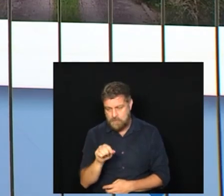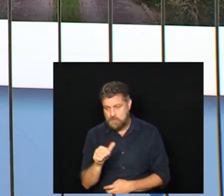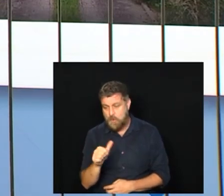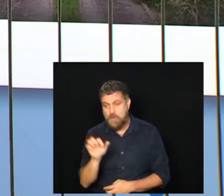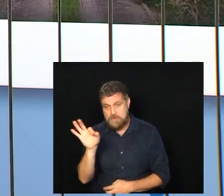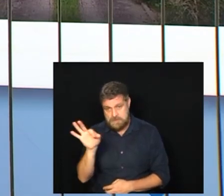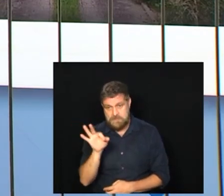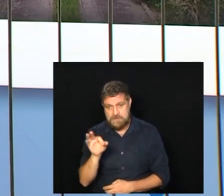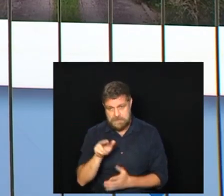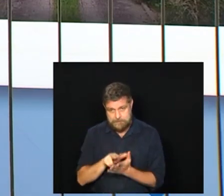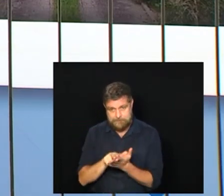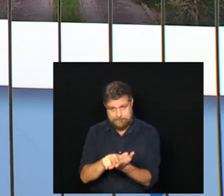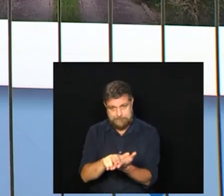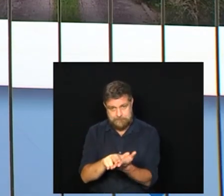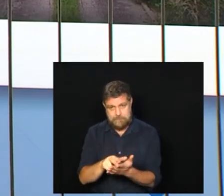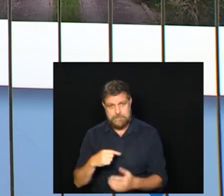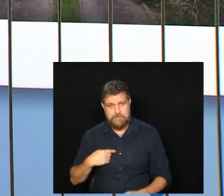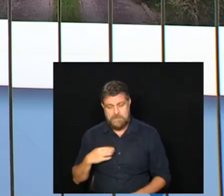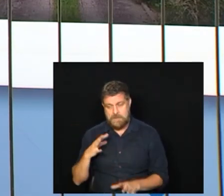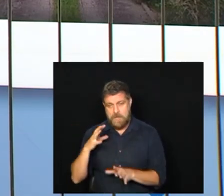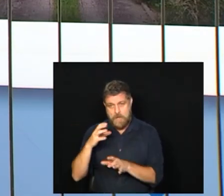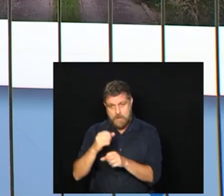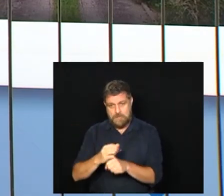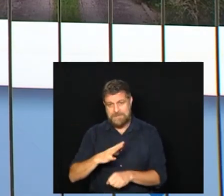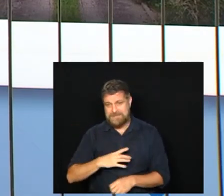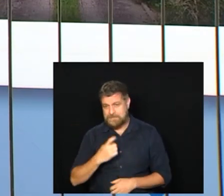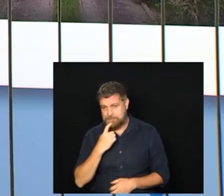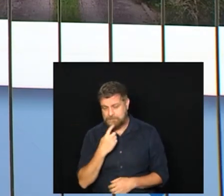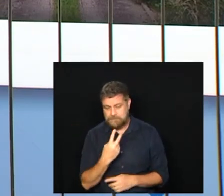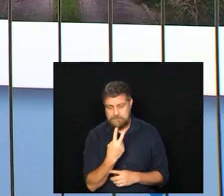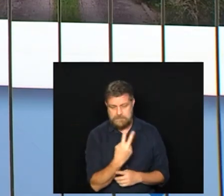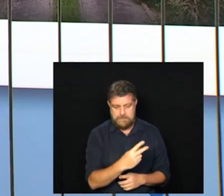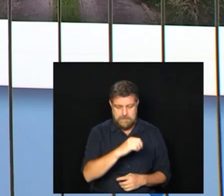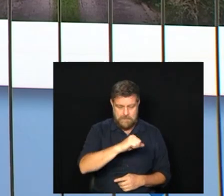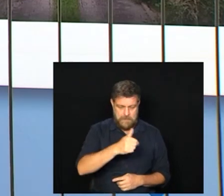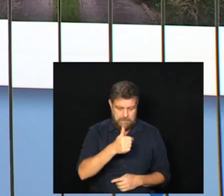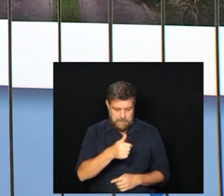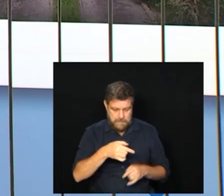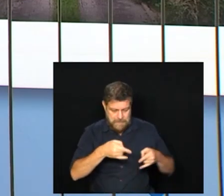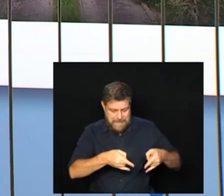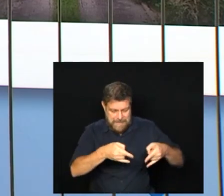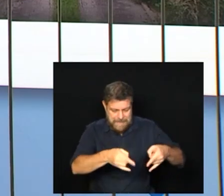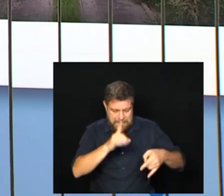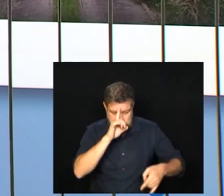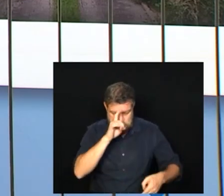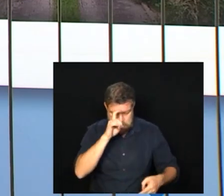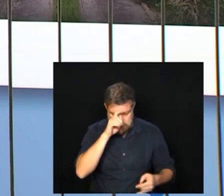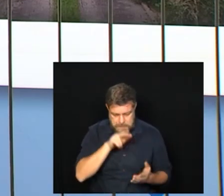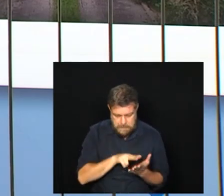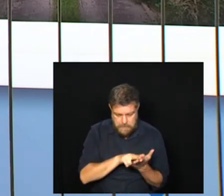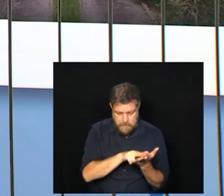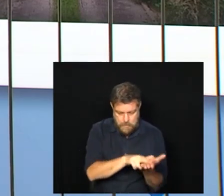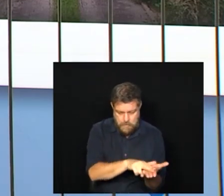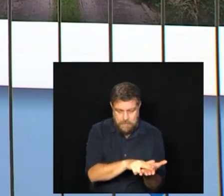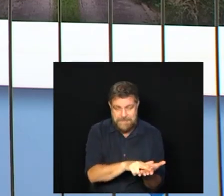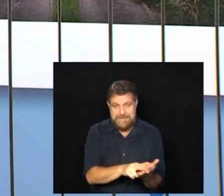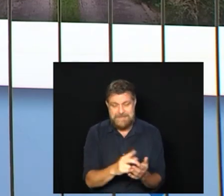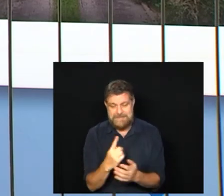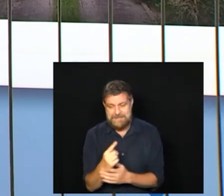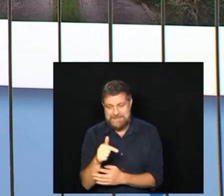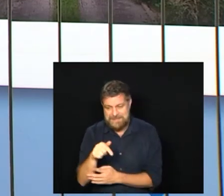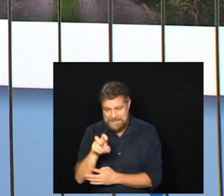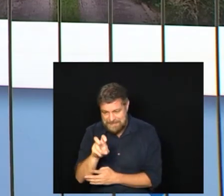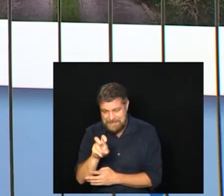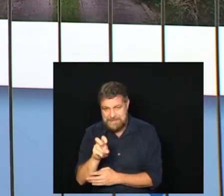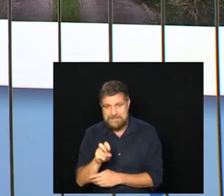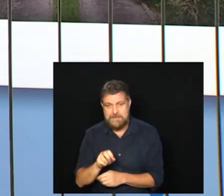63,11% de ocupação. Na cidade toda, são 292 leitos de UTI Covid, 175 ocupados e